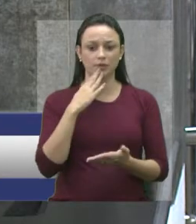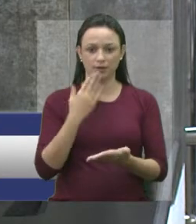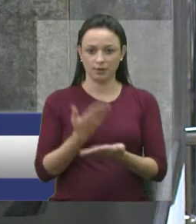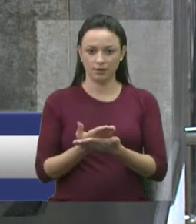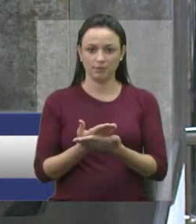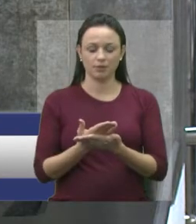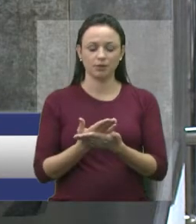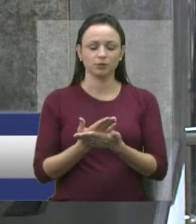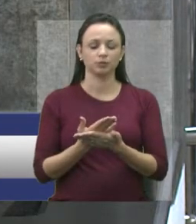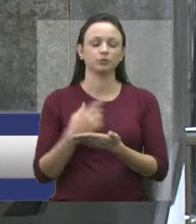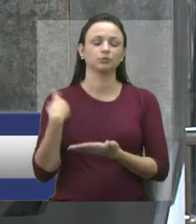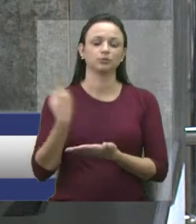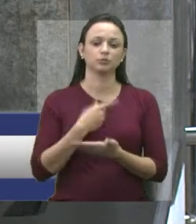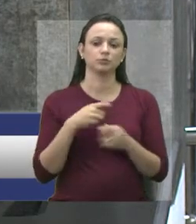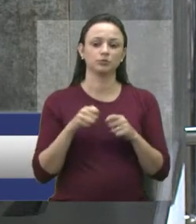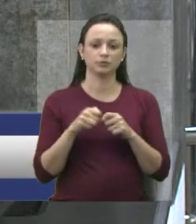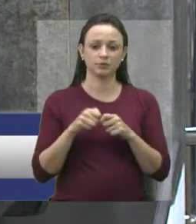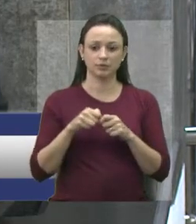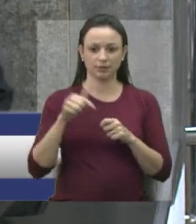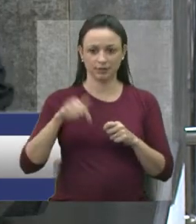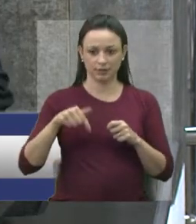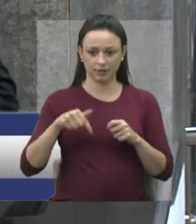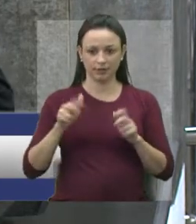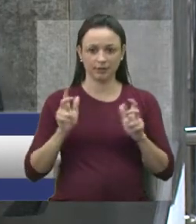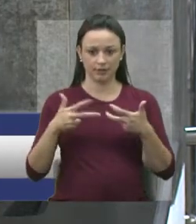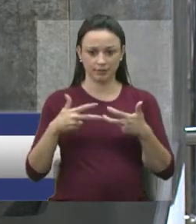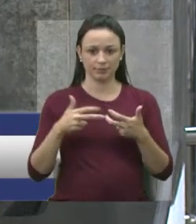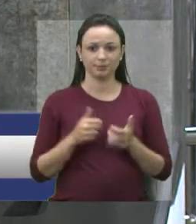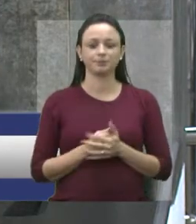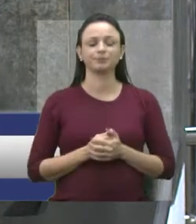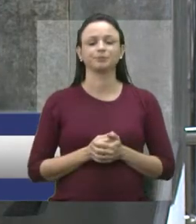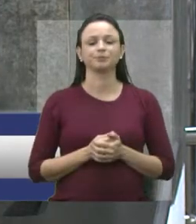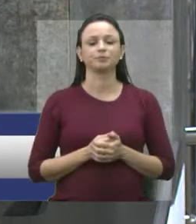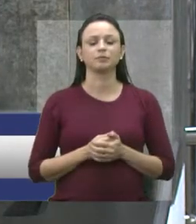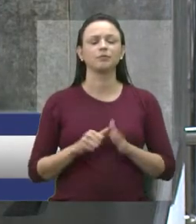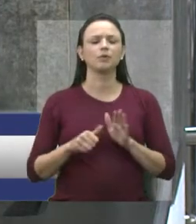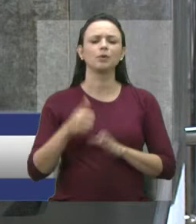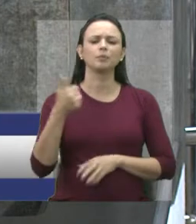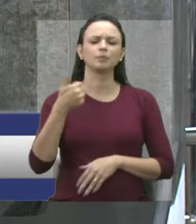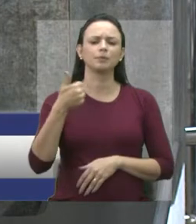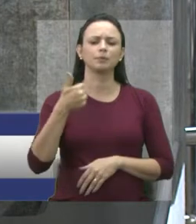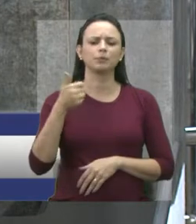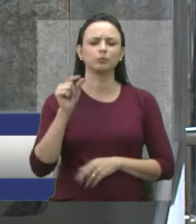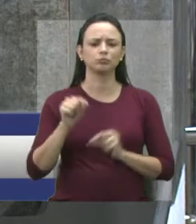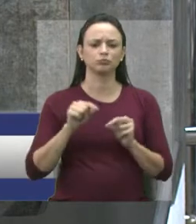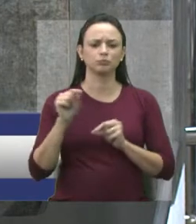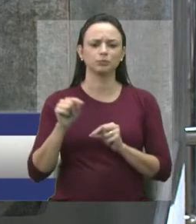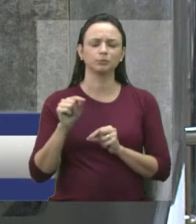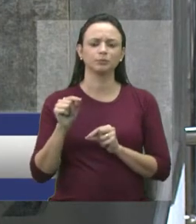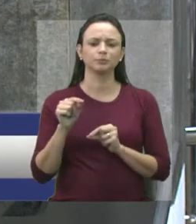nós entramos nesta casa, senhor presidente. Um é relacionado